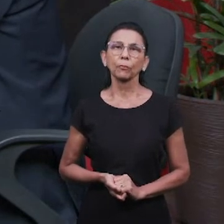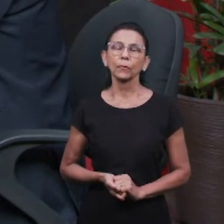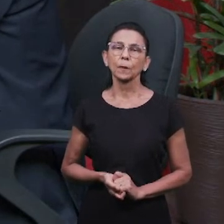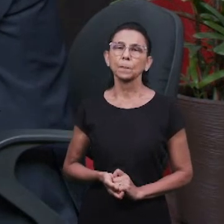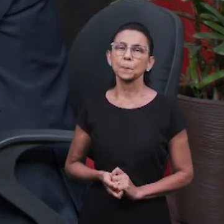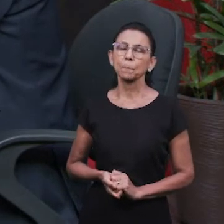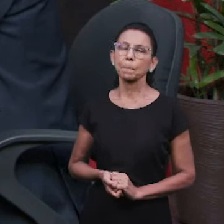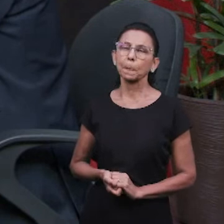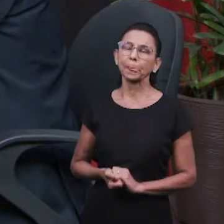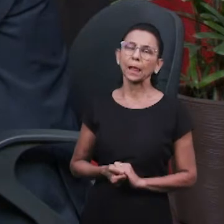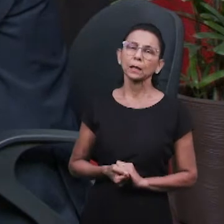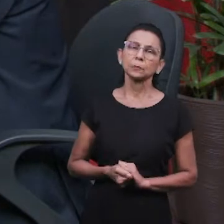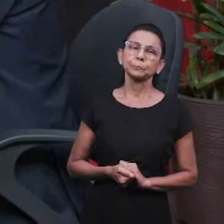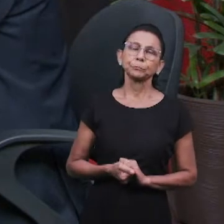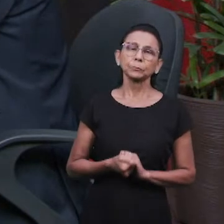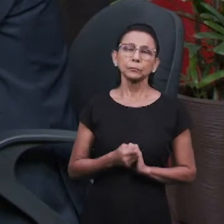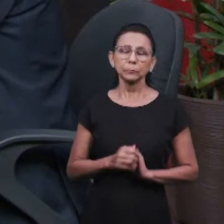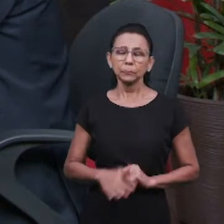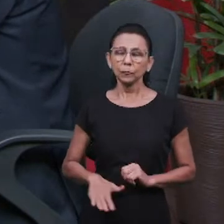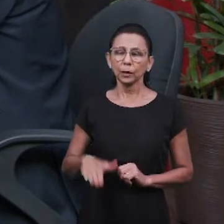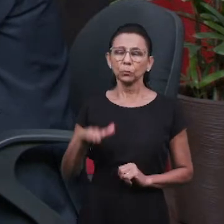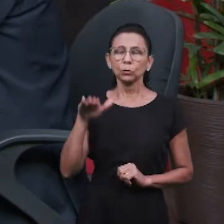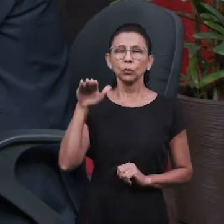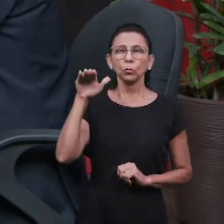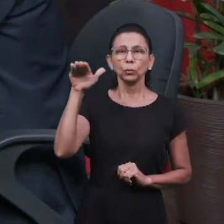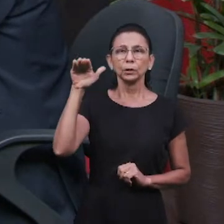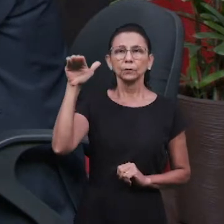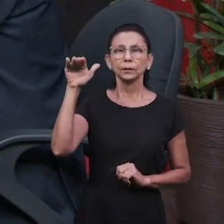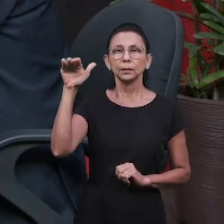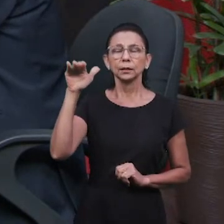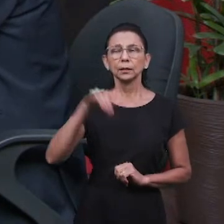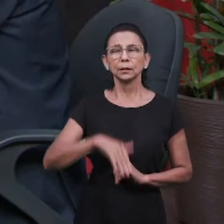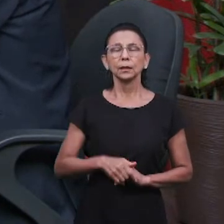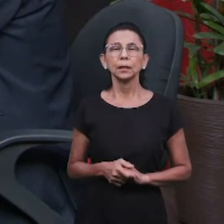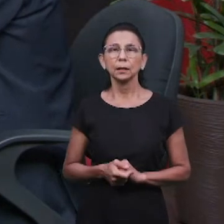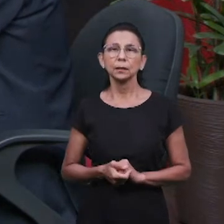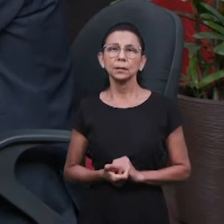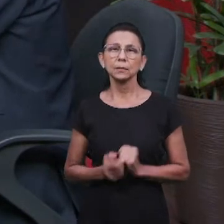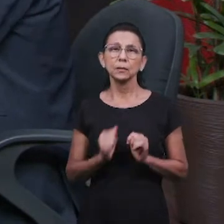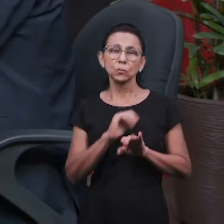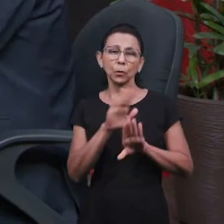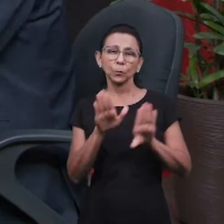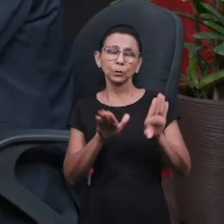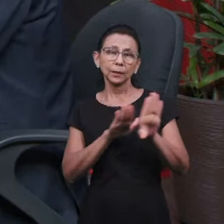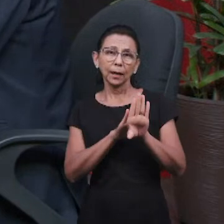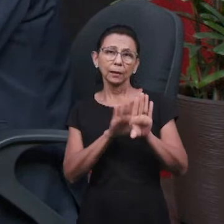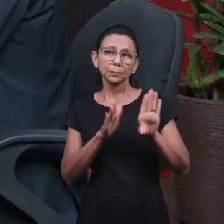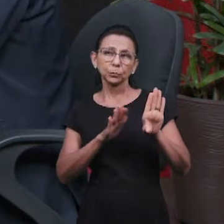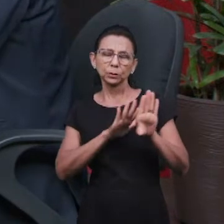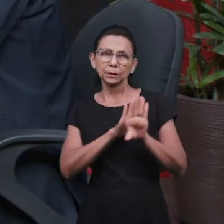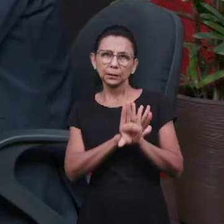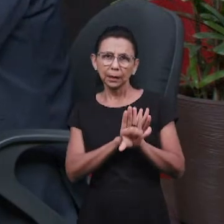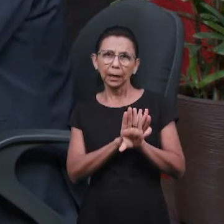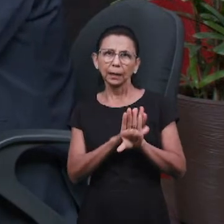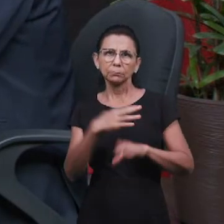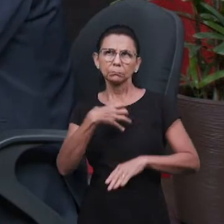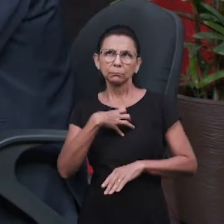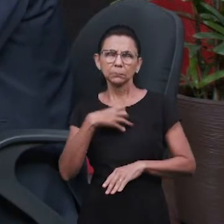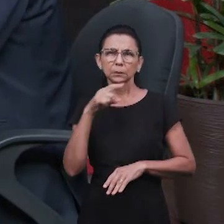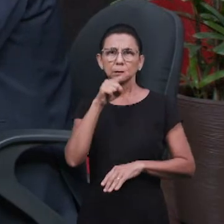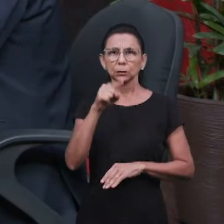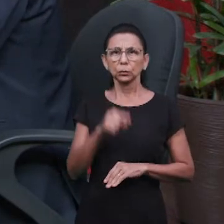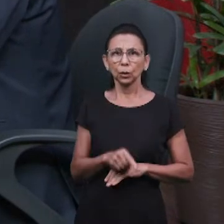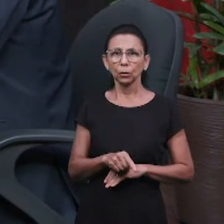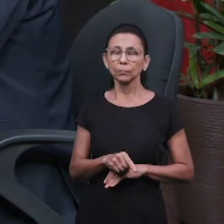acompanhando ao longo da sua vida e foi tapeando certos sinais e sintomas. E hoje em dia tem muitos adultos sendo diagnosticados com autismo por